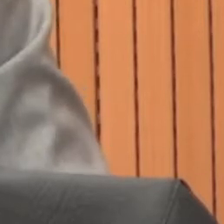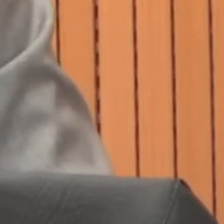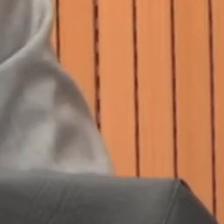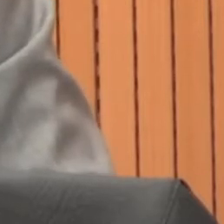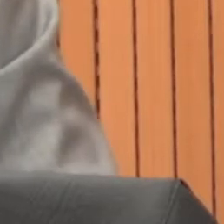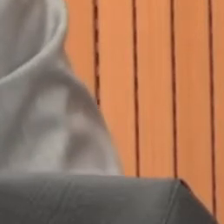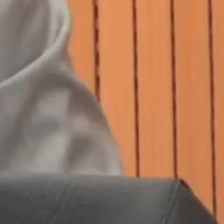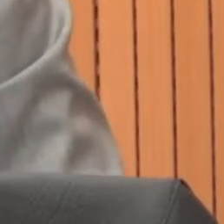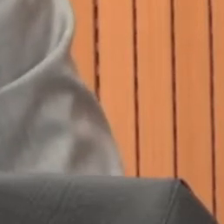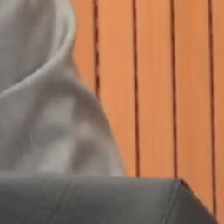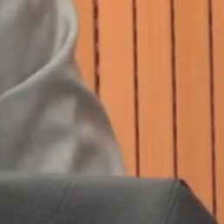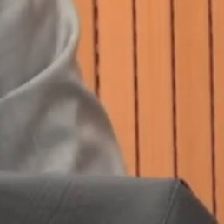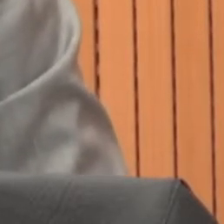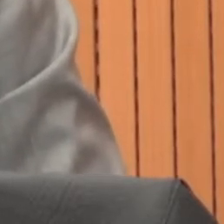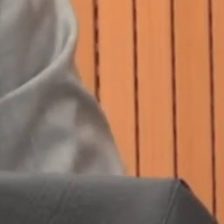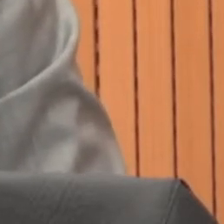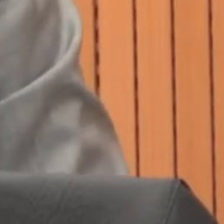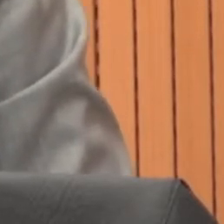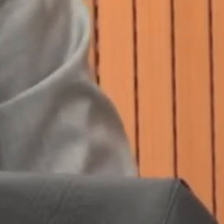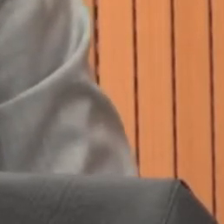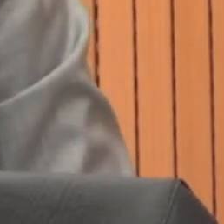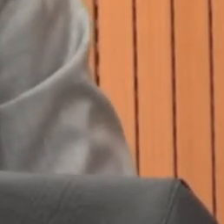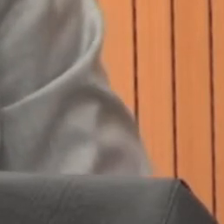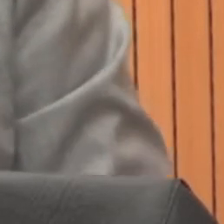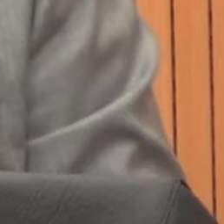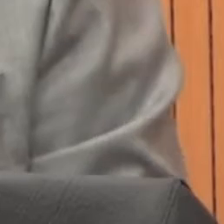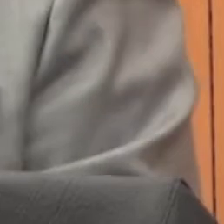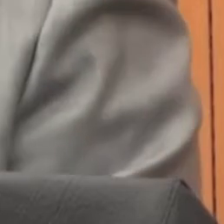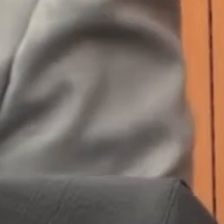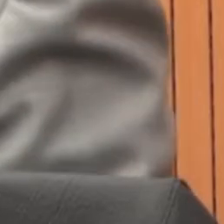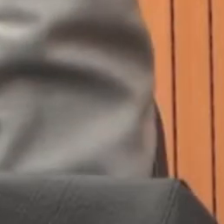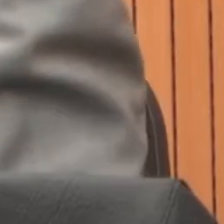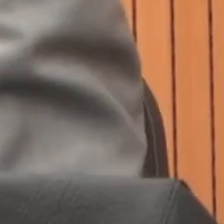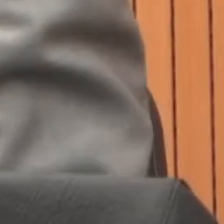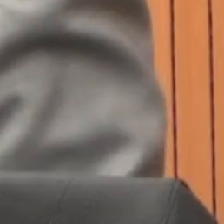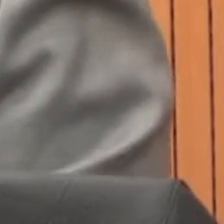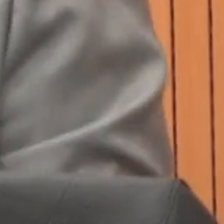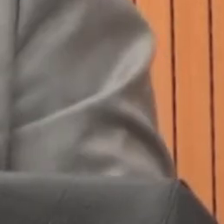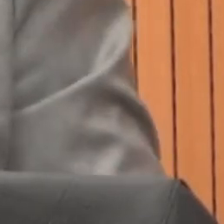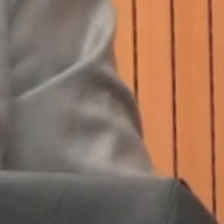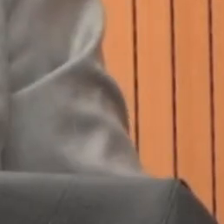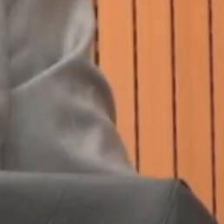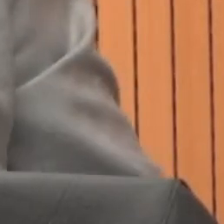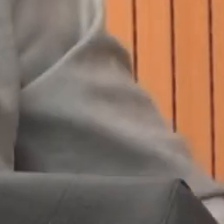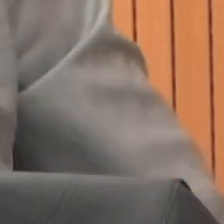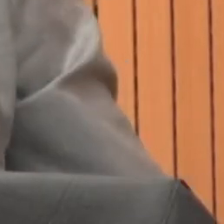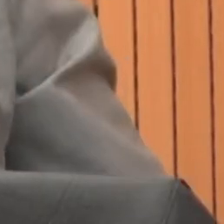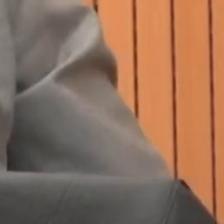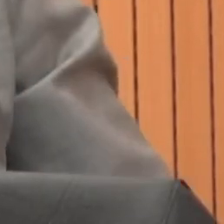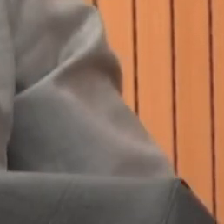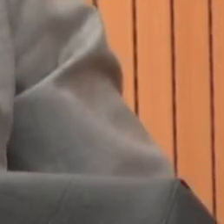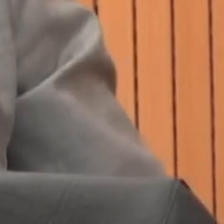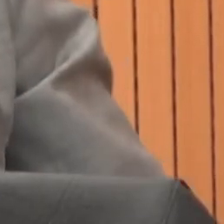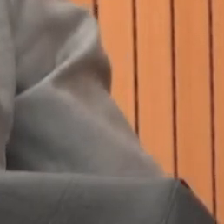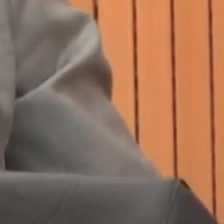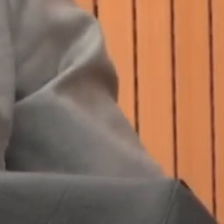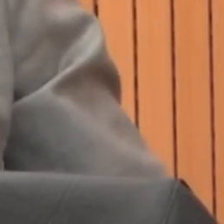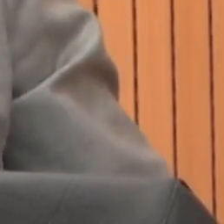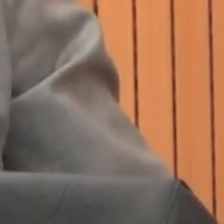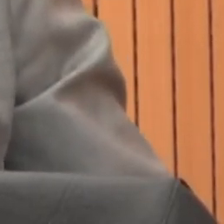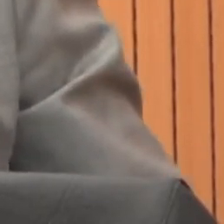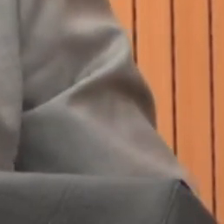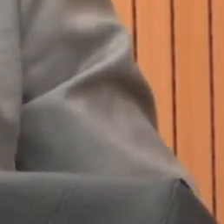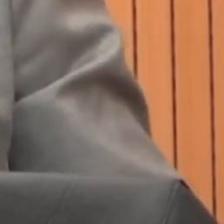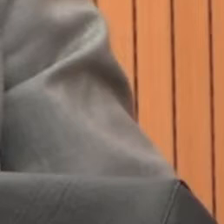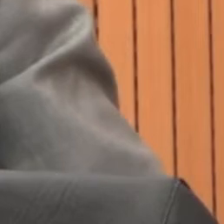angustiados. É muito comum, o doutor Esteno está aqui, chega na sexta-feira, o Esteno me liga e fala, Sérgio, eu só tenho um médico para amanhã